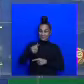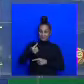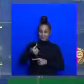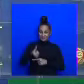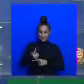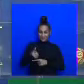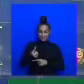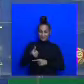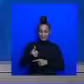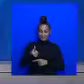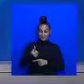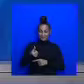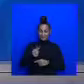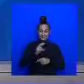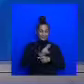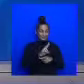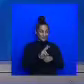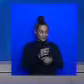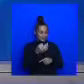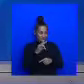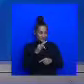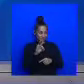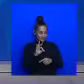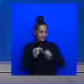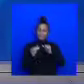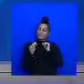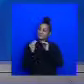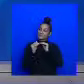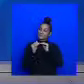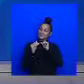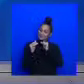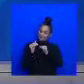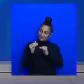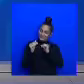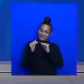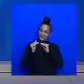e 56. Auditores, confirmam? Sim,